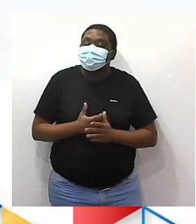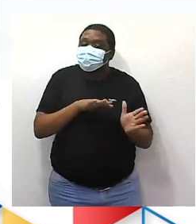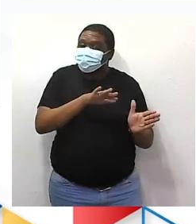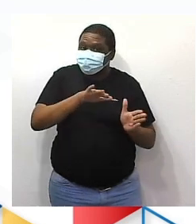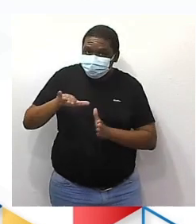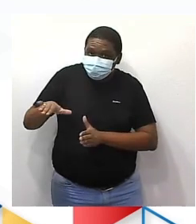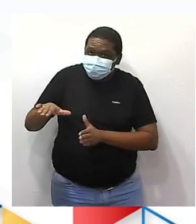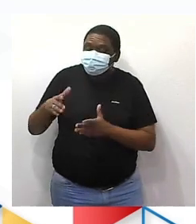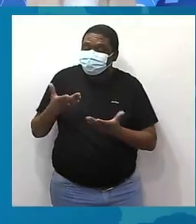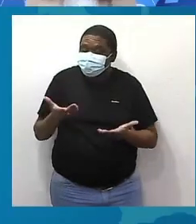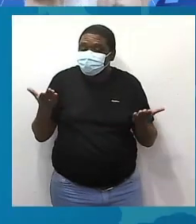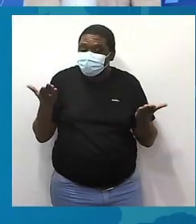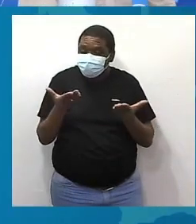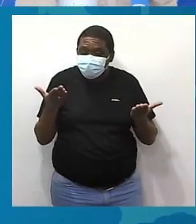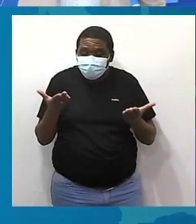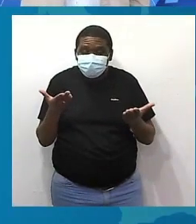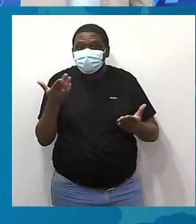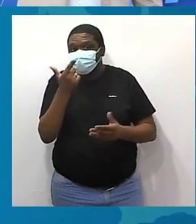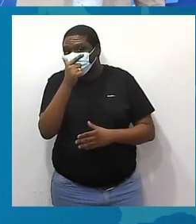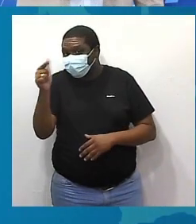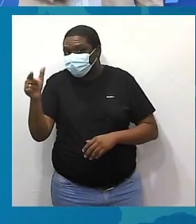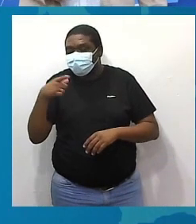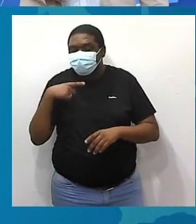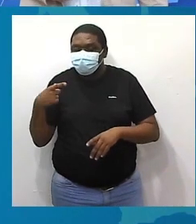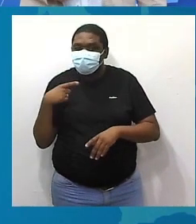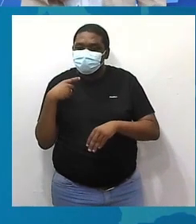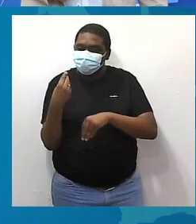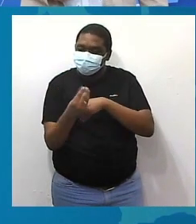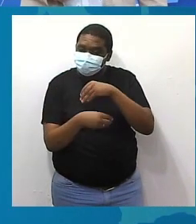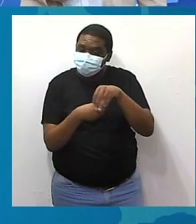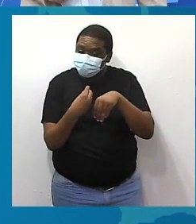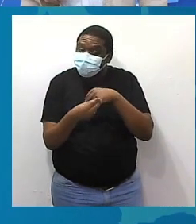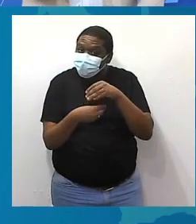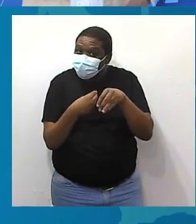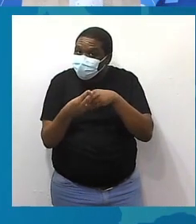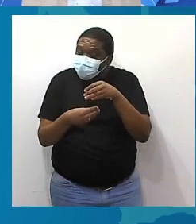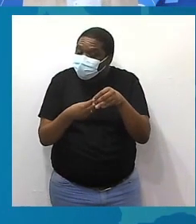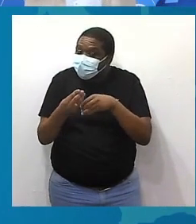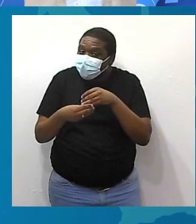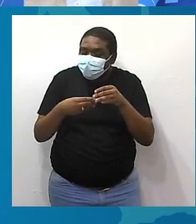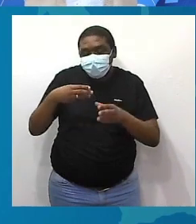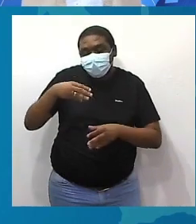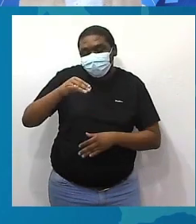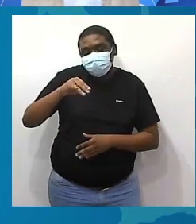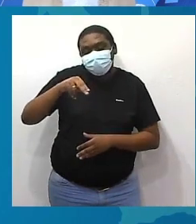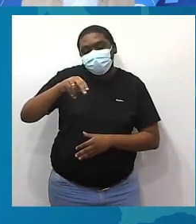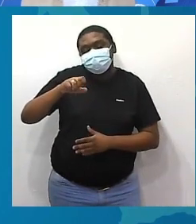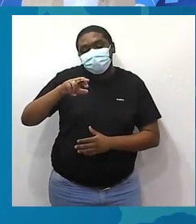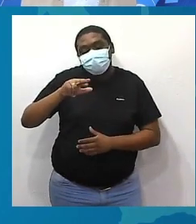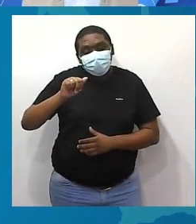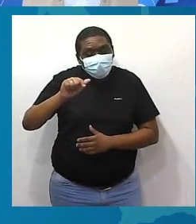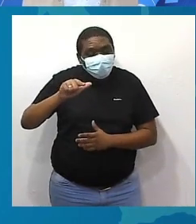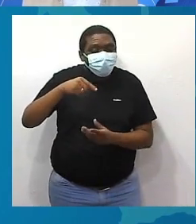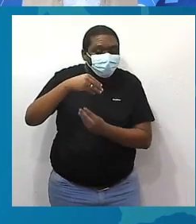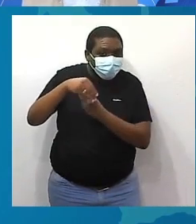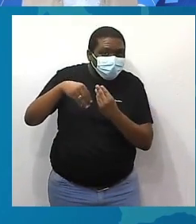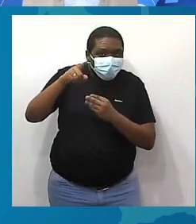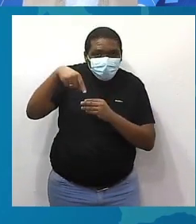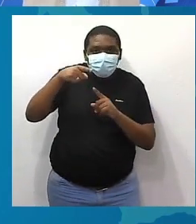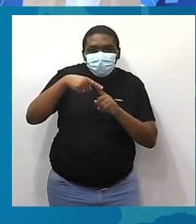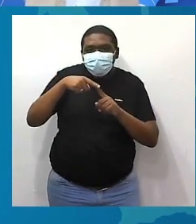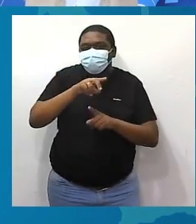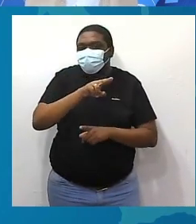as rochas que possuem mais de um mineral em sua formação, a gente chama de rocha